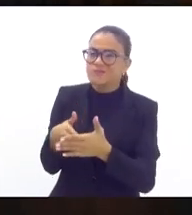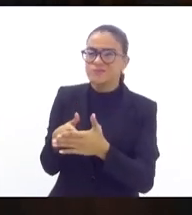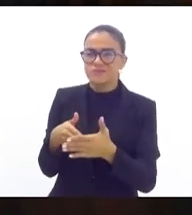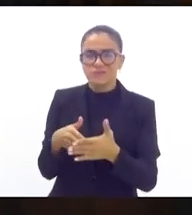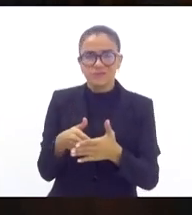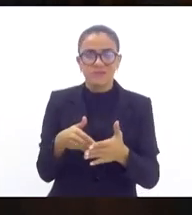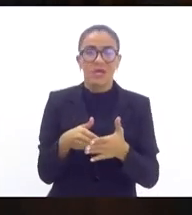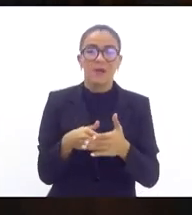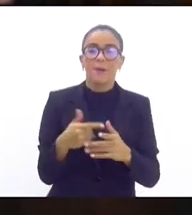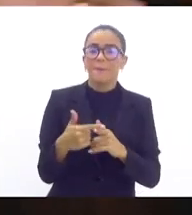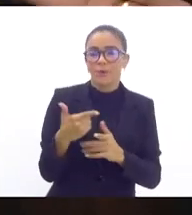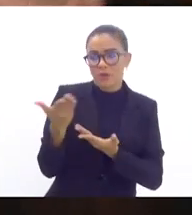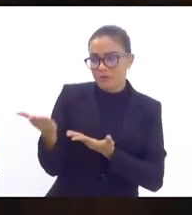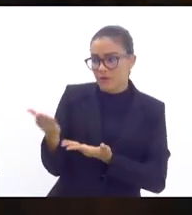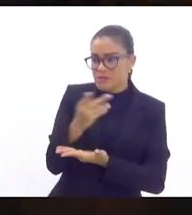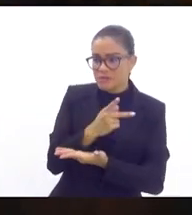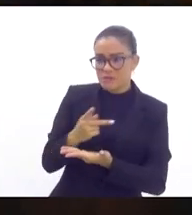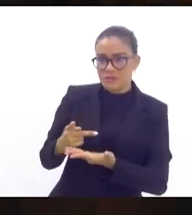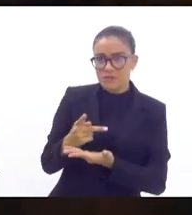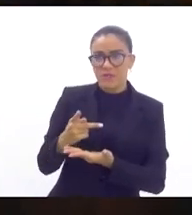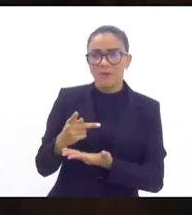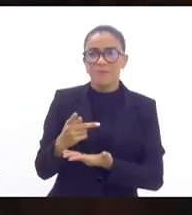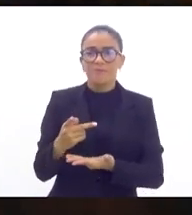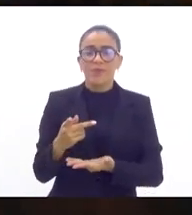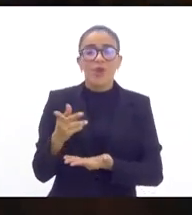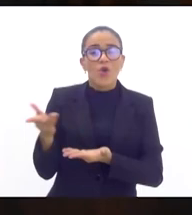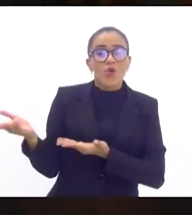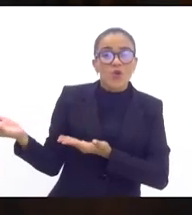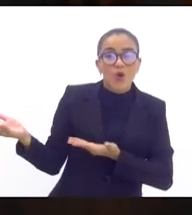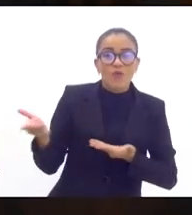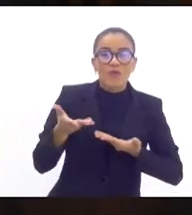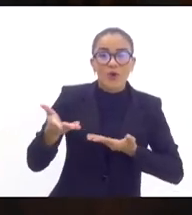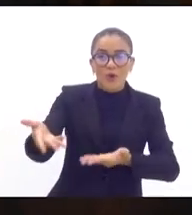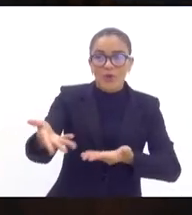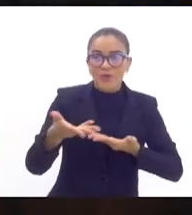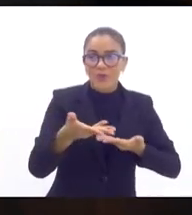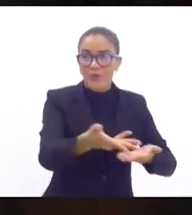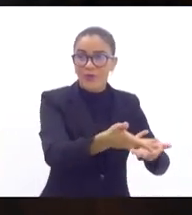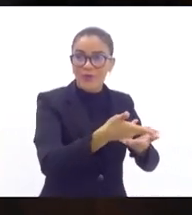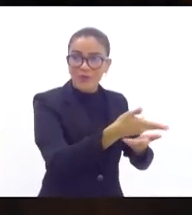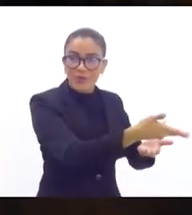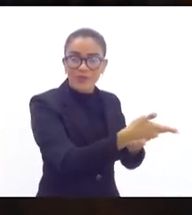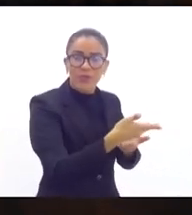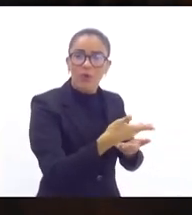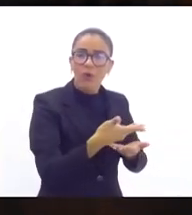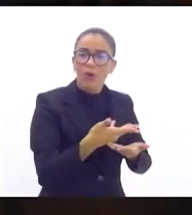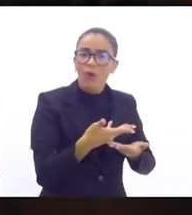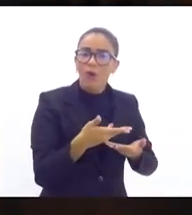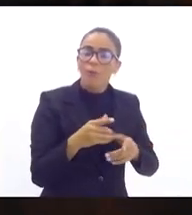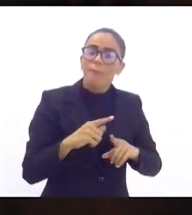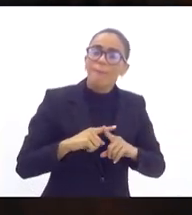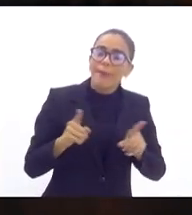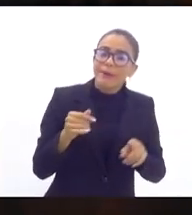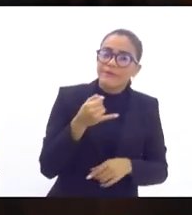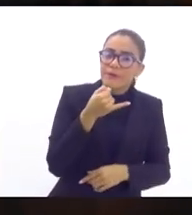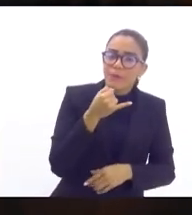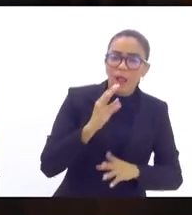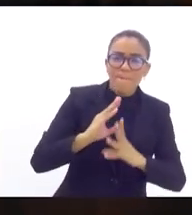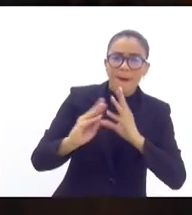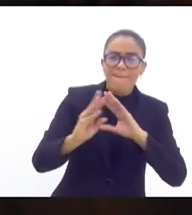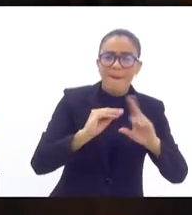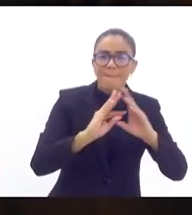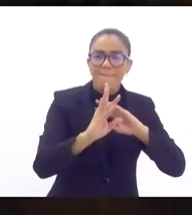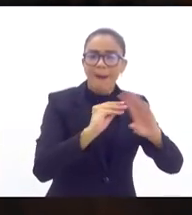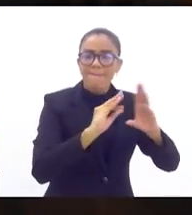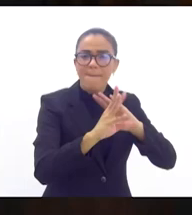a gente eu tenho certeza que vossa excelência como eu já vi ali convidou todos eles para estarem aqui mas infelizmente eles fogem da